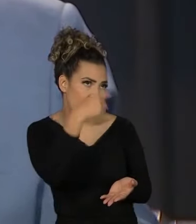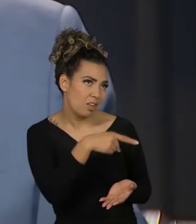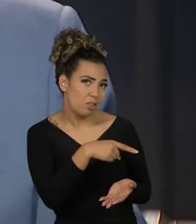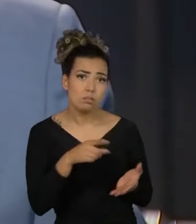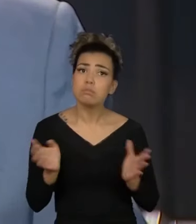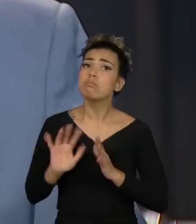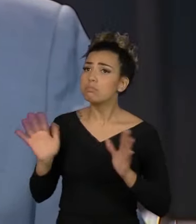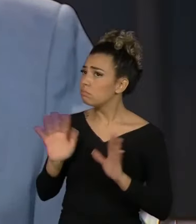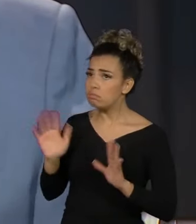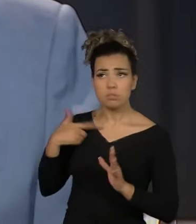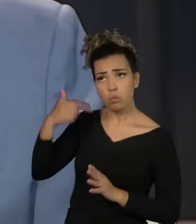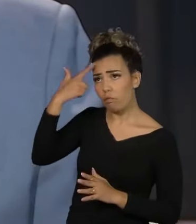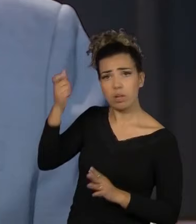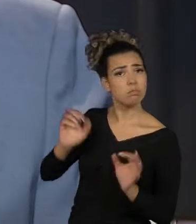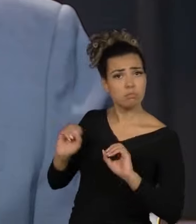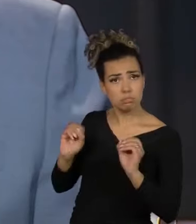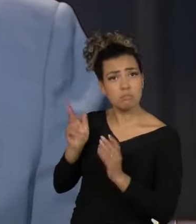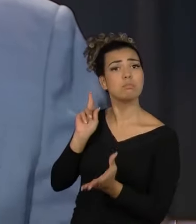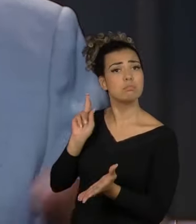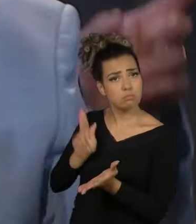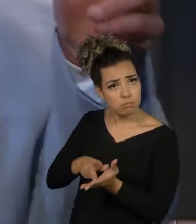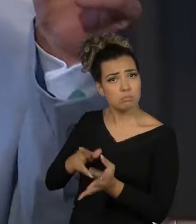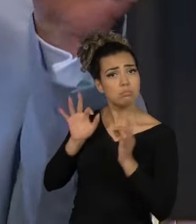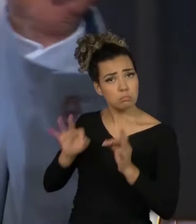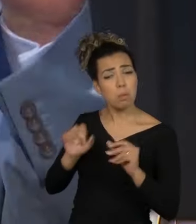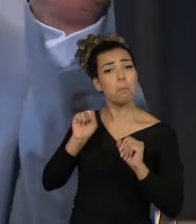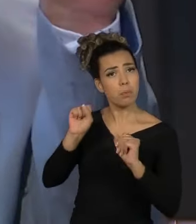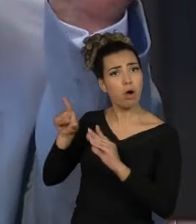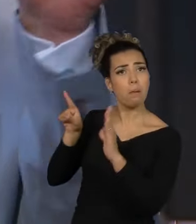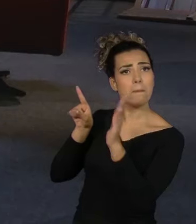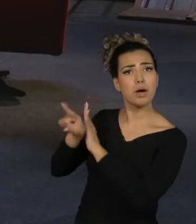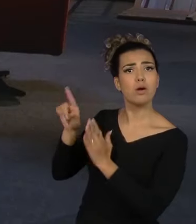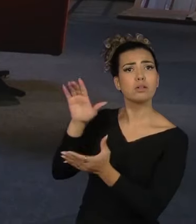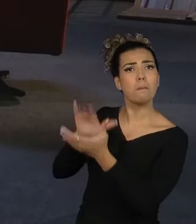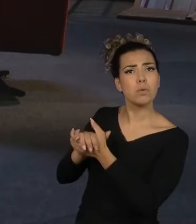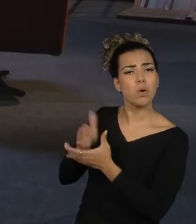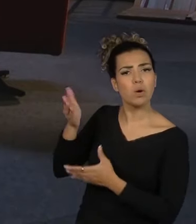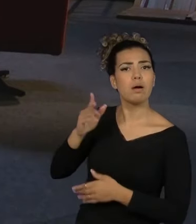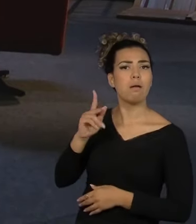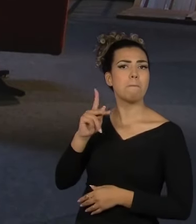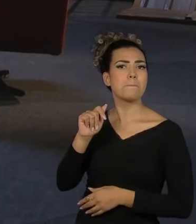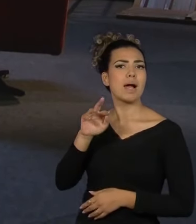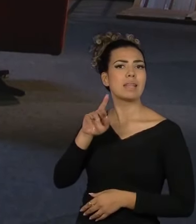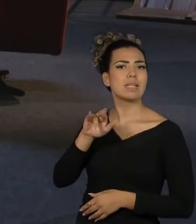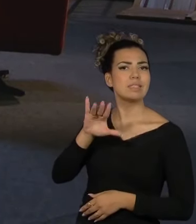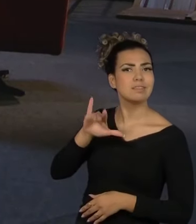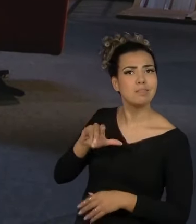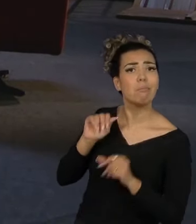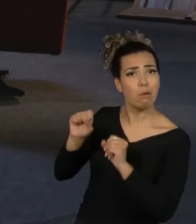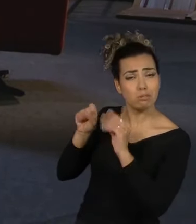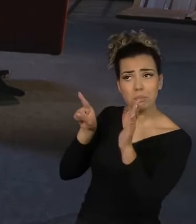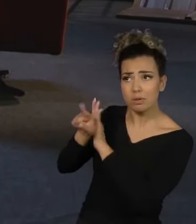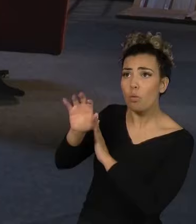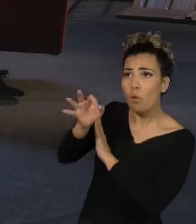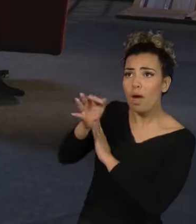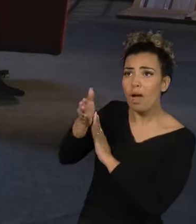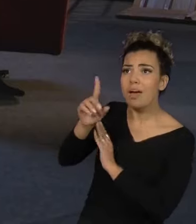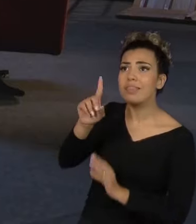invente nada é verdade que pode perguntar para o Danilo aqui a Patrícia se não come mejo come ojo